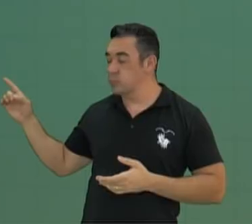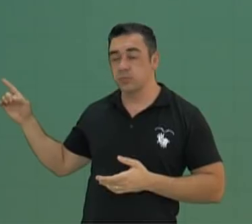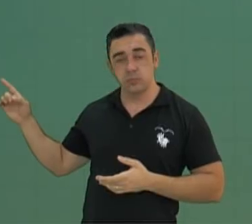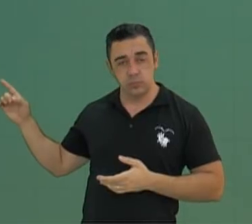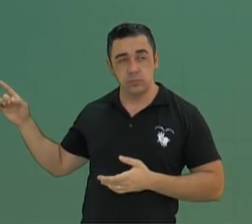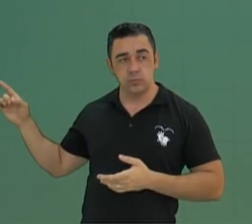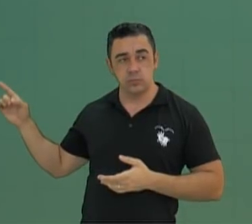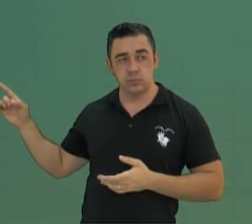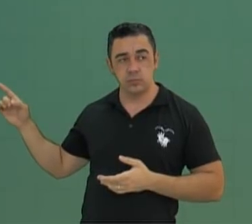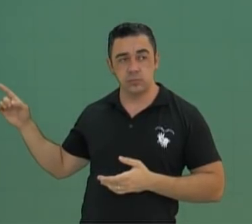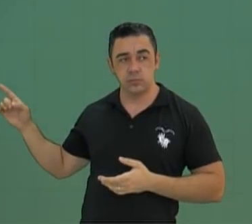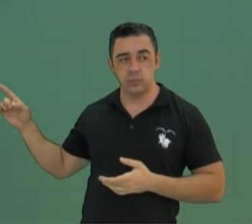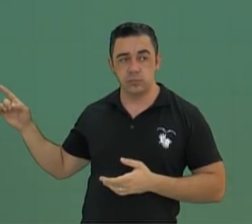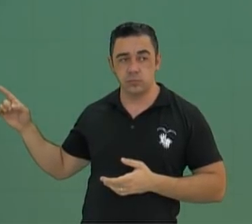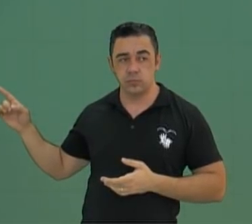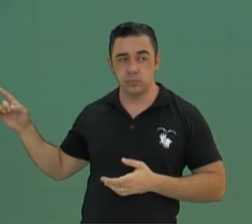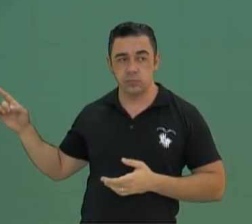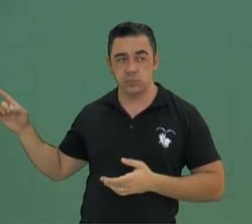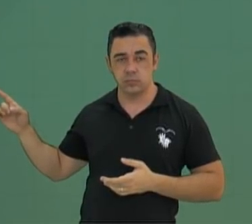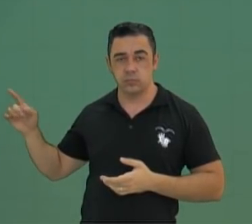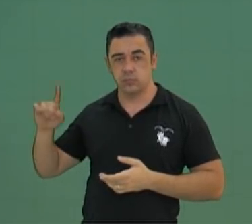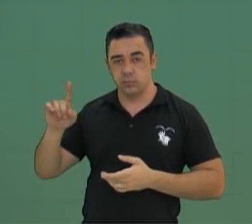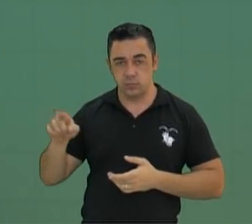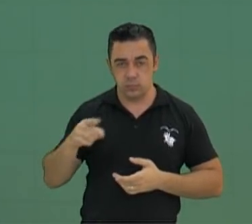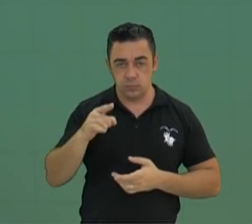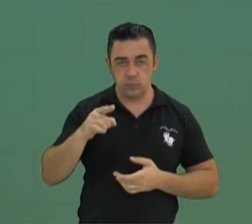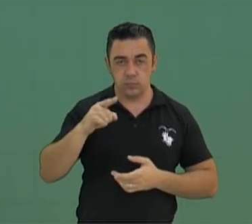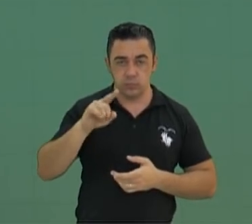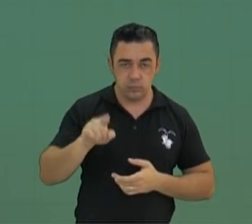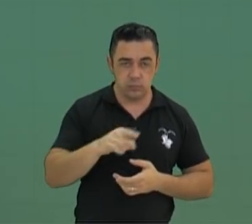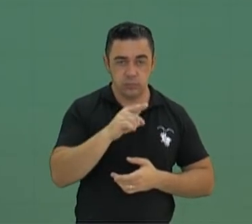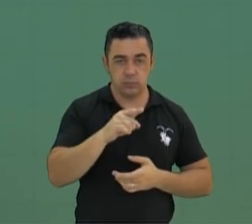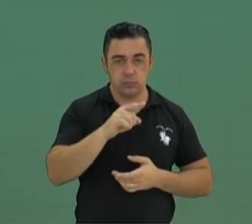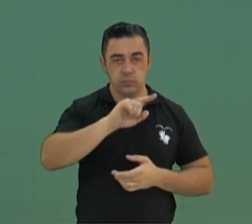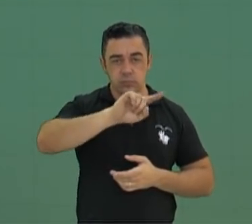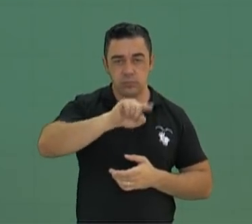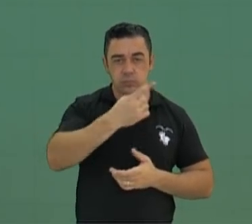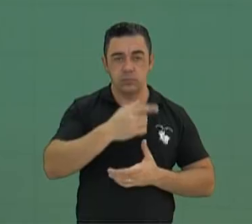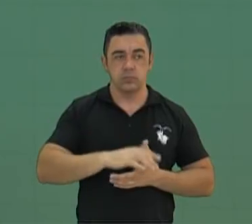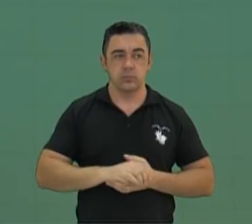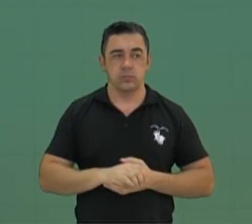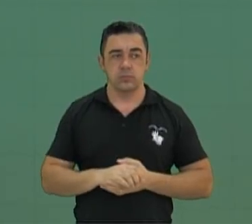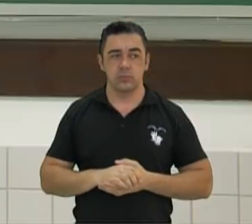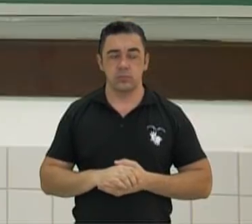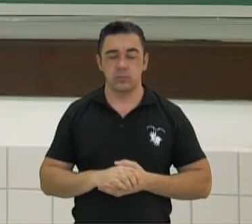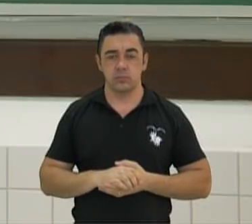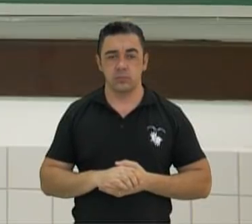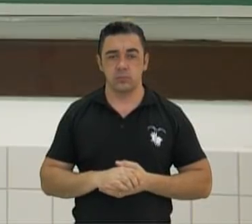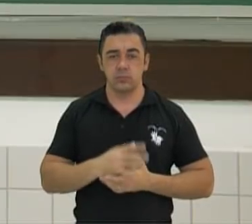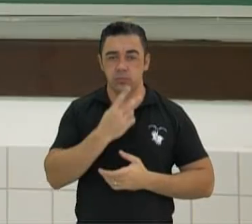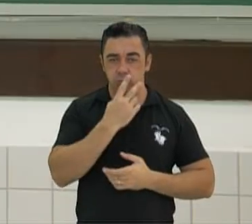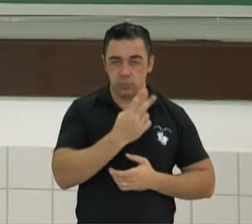2, 2 casas decimais, no resultado eu tenho que ter 2. 1, 2. A minha vírgula vai aqui.